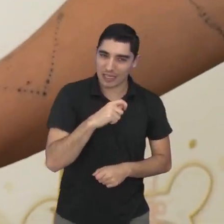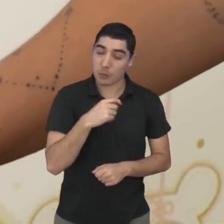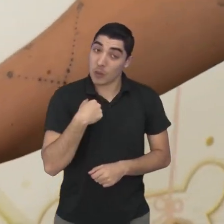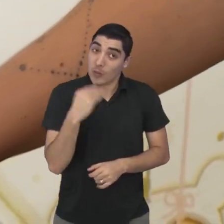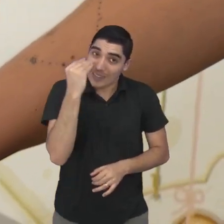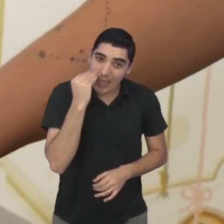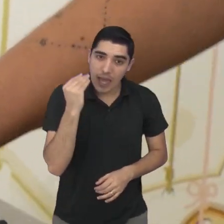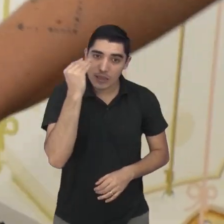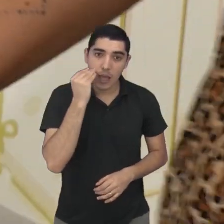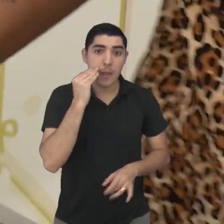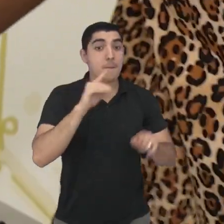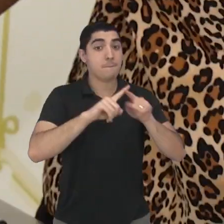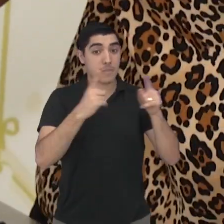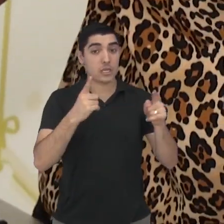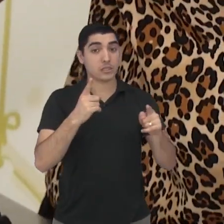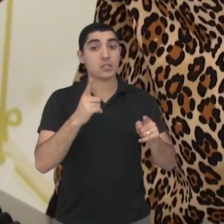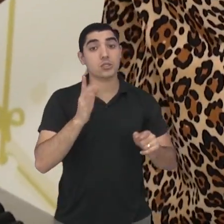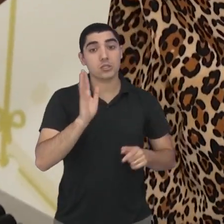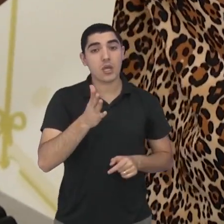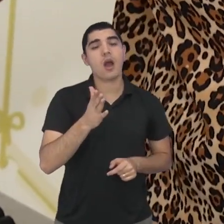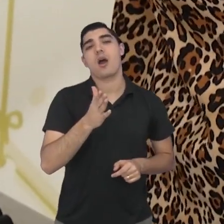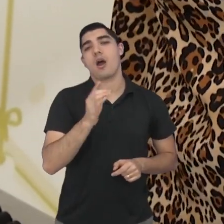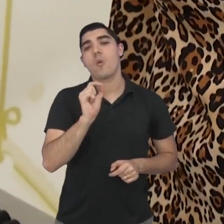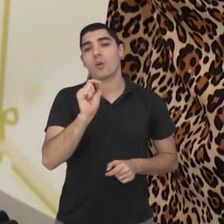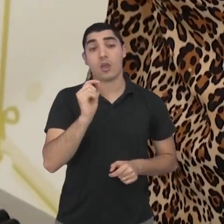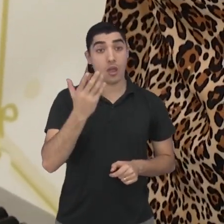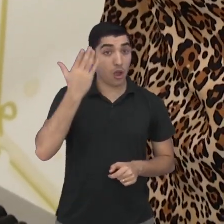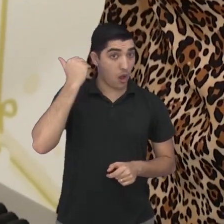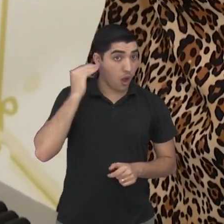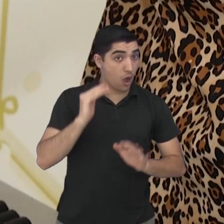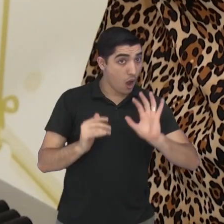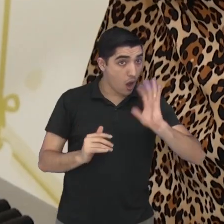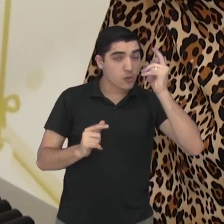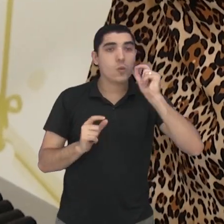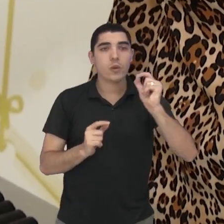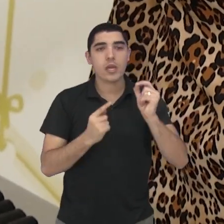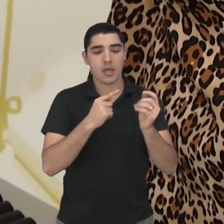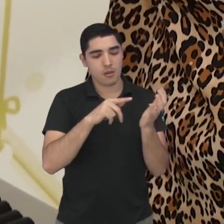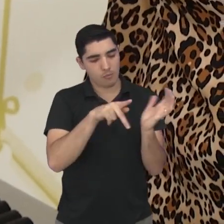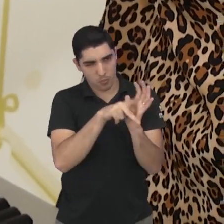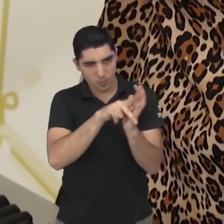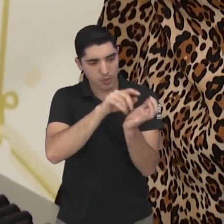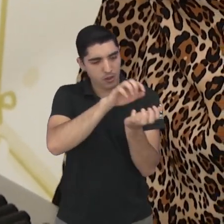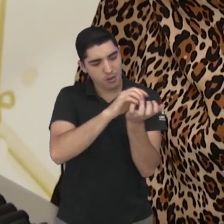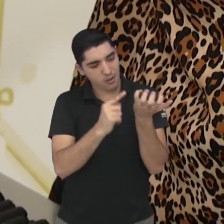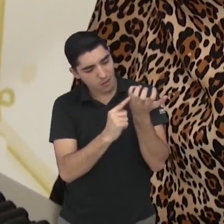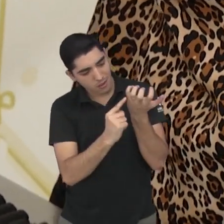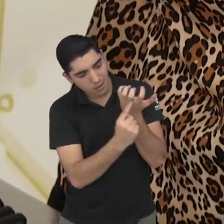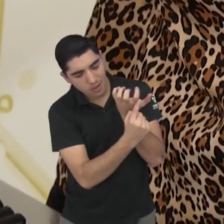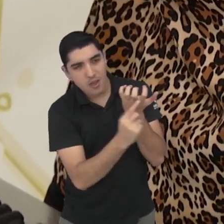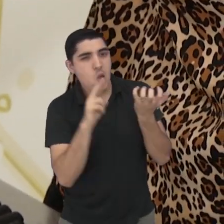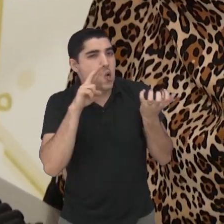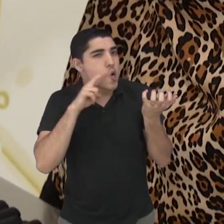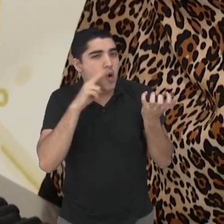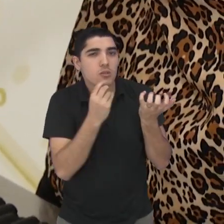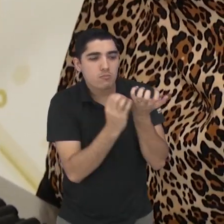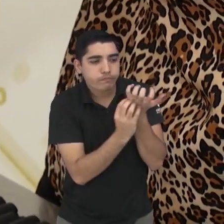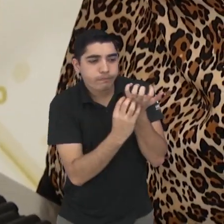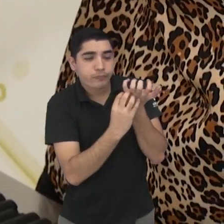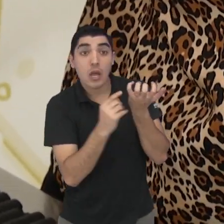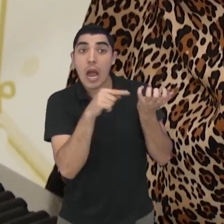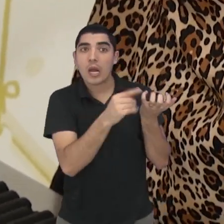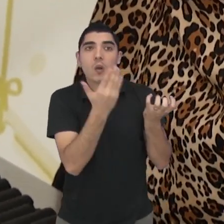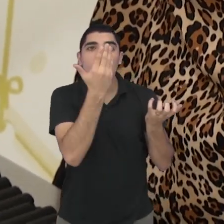E melhorou muito, chegou uma época que ele tinha uma pequena inflamação, uma gengivite já, então ele deixou de comer nessa época e a